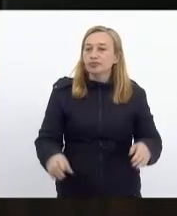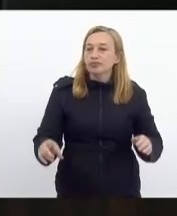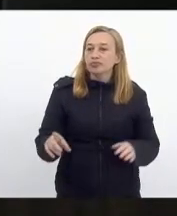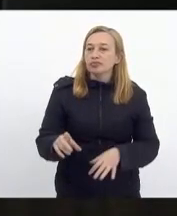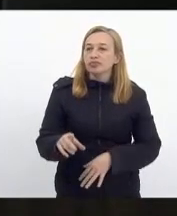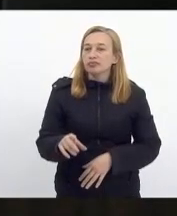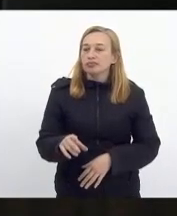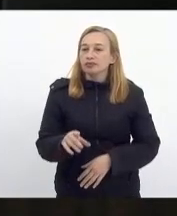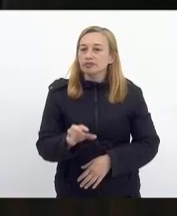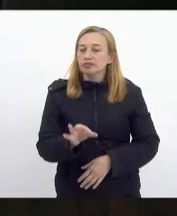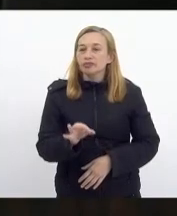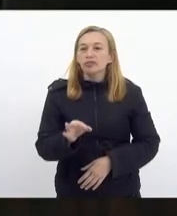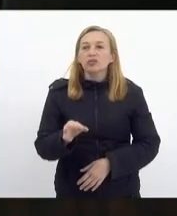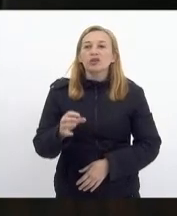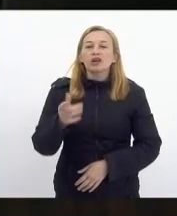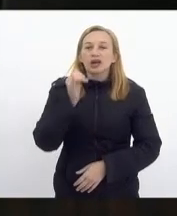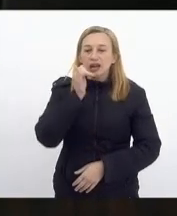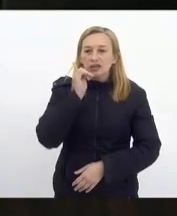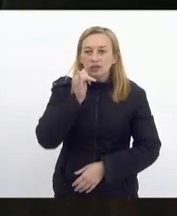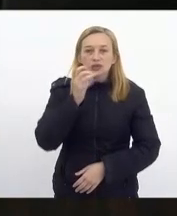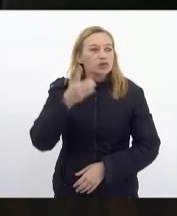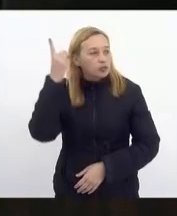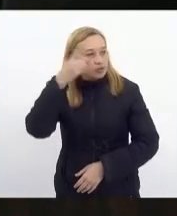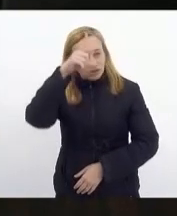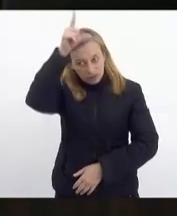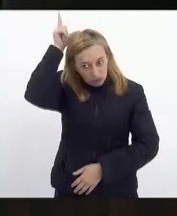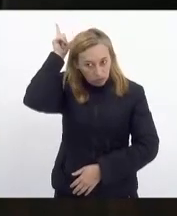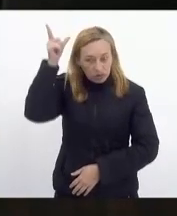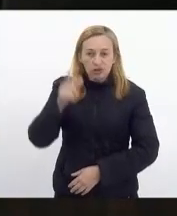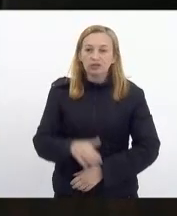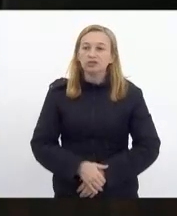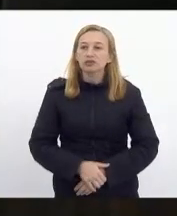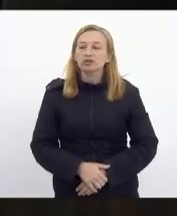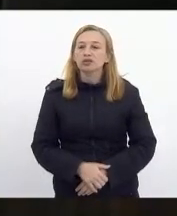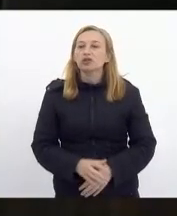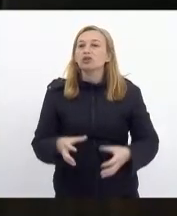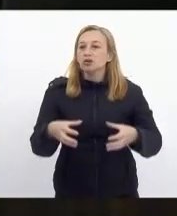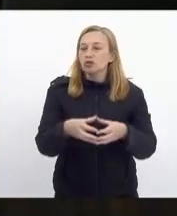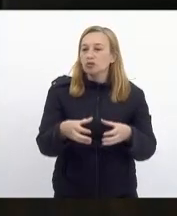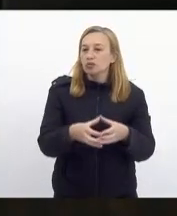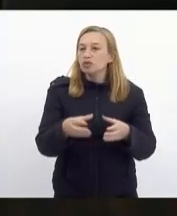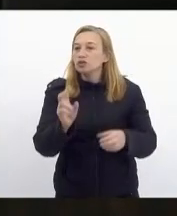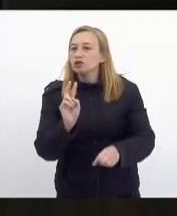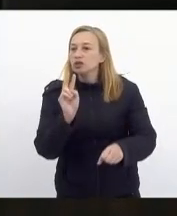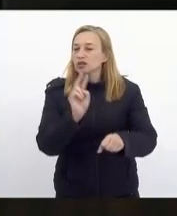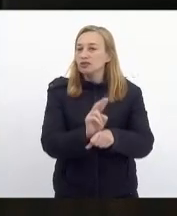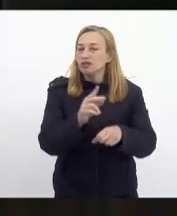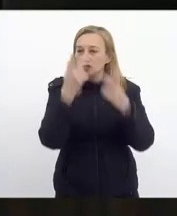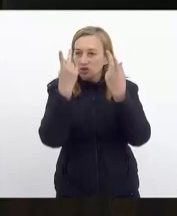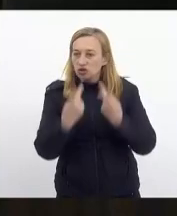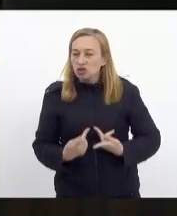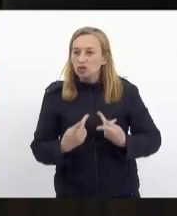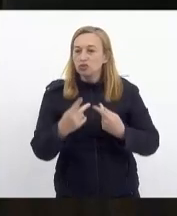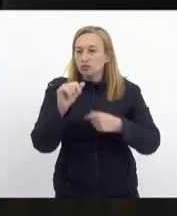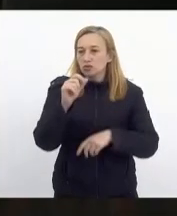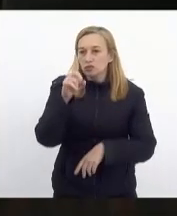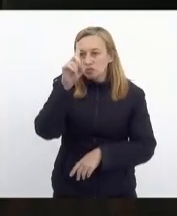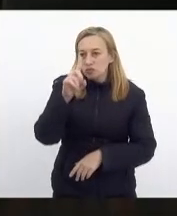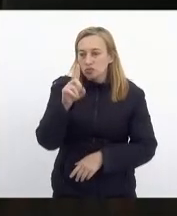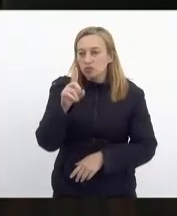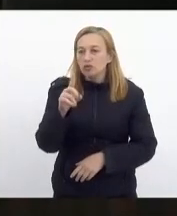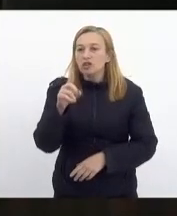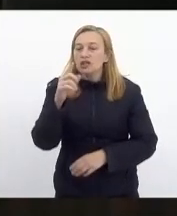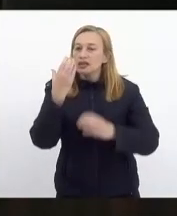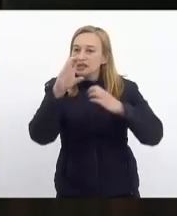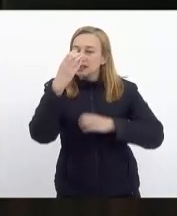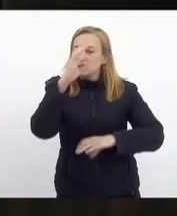Deputado, relator, deputado Luiz Paulo. Pendente do parecer das Comissões de Defesa dos Direitos Humanos e Cidadania, de Ciências